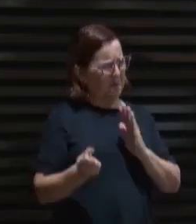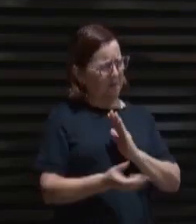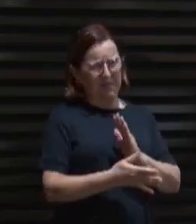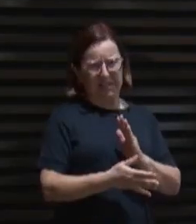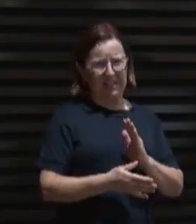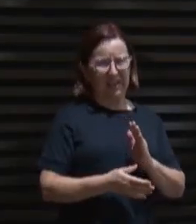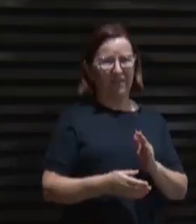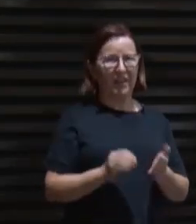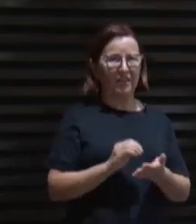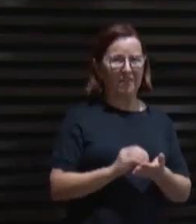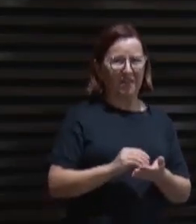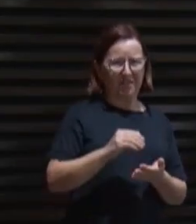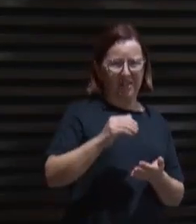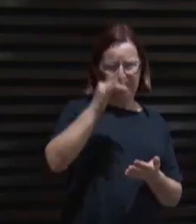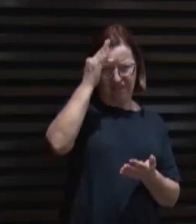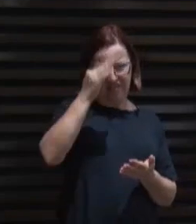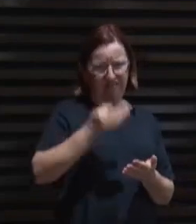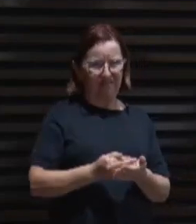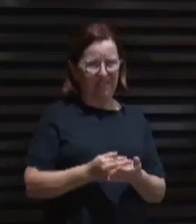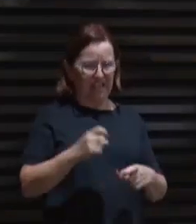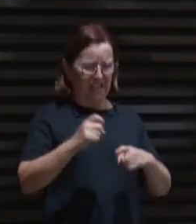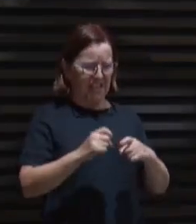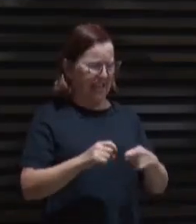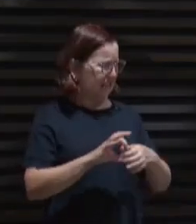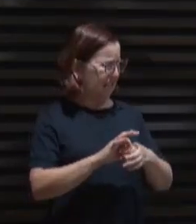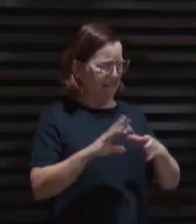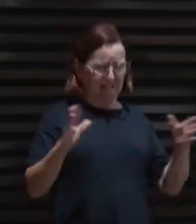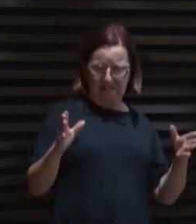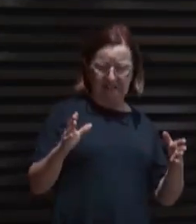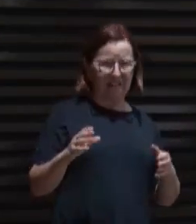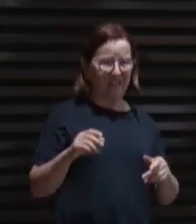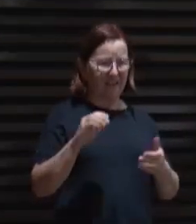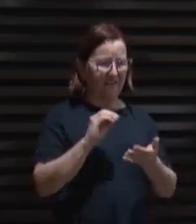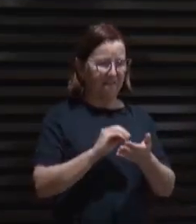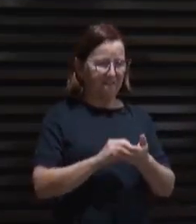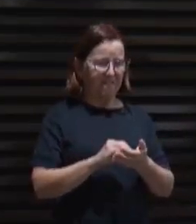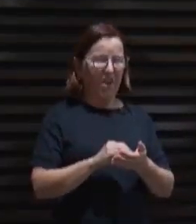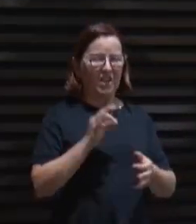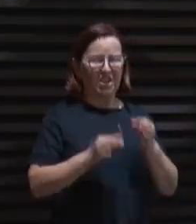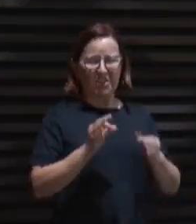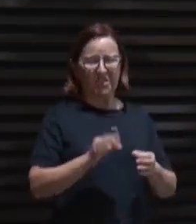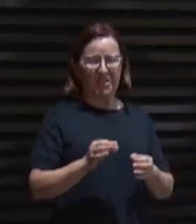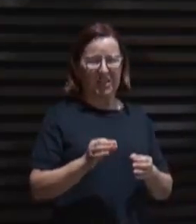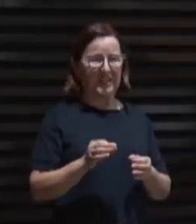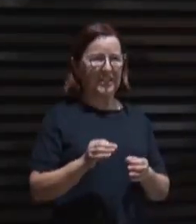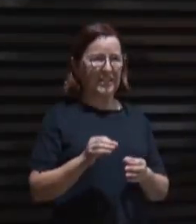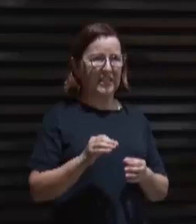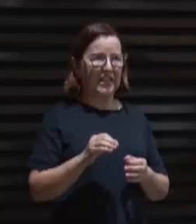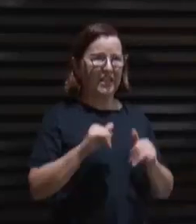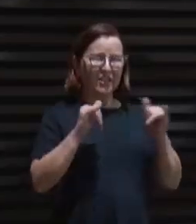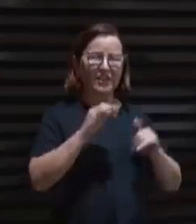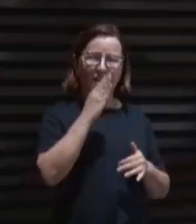a pornografia, o sexo livre, a injustiça, a fake news, a idolatria, a